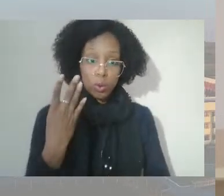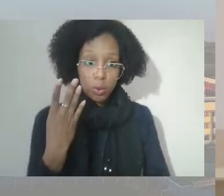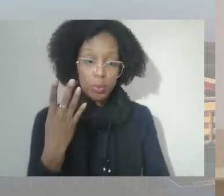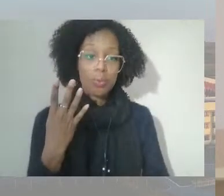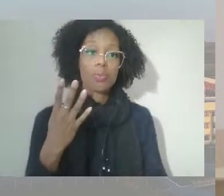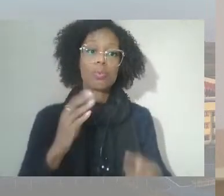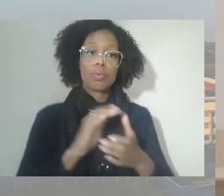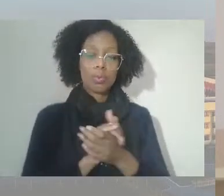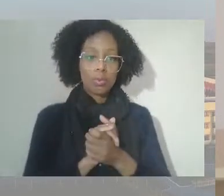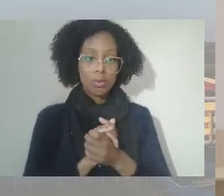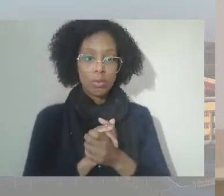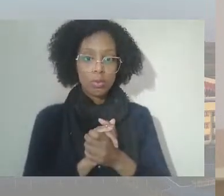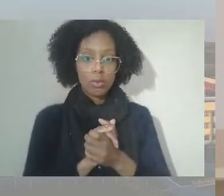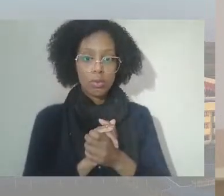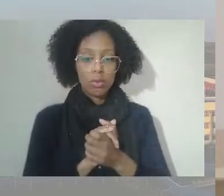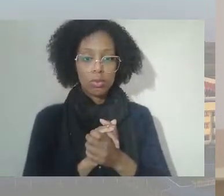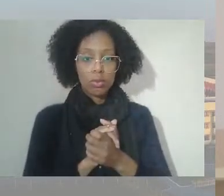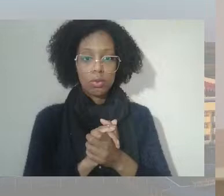pauta.